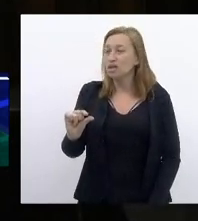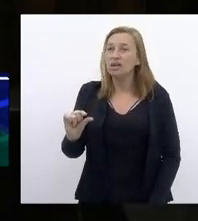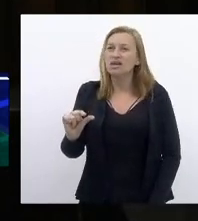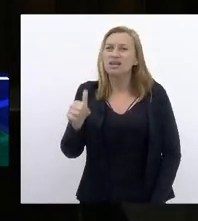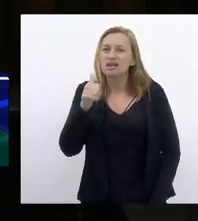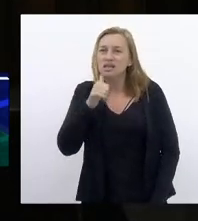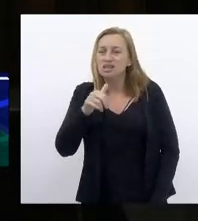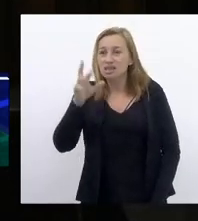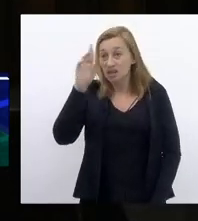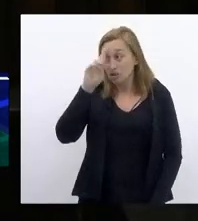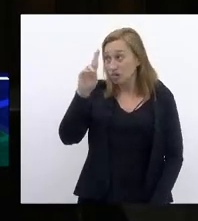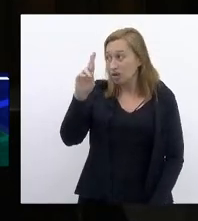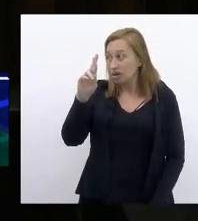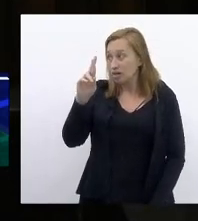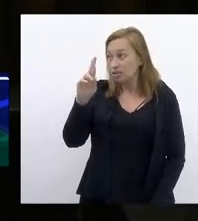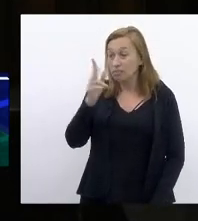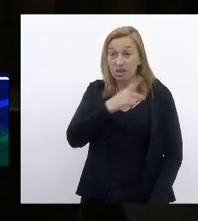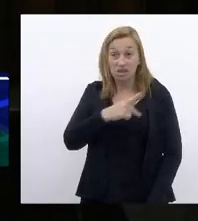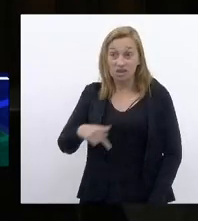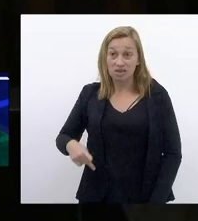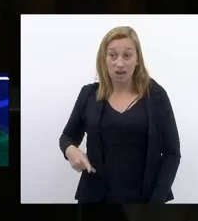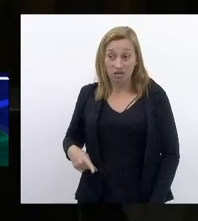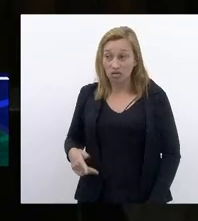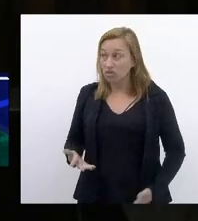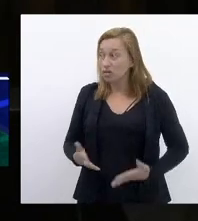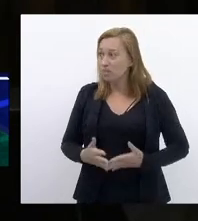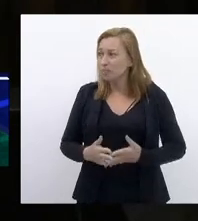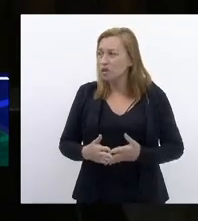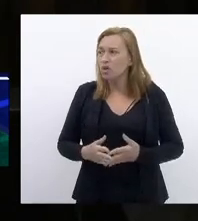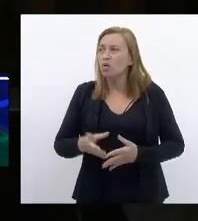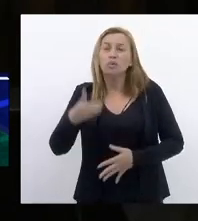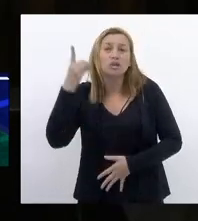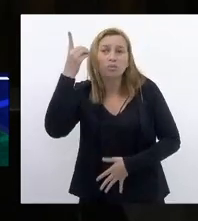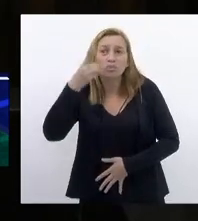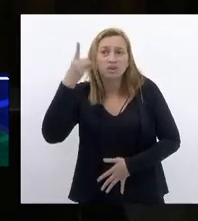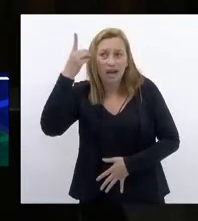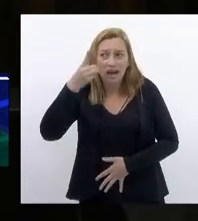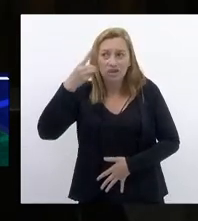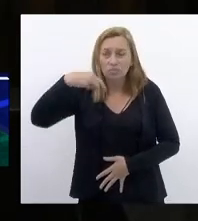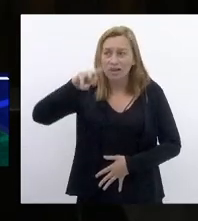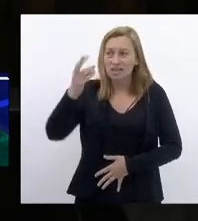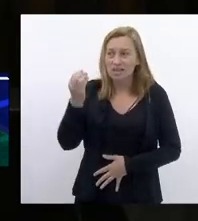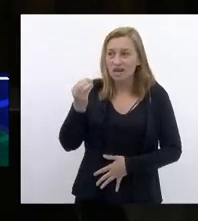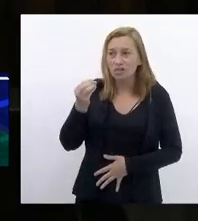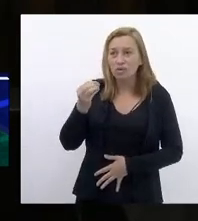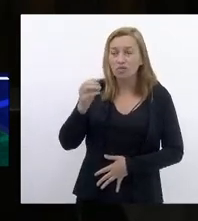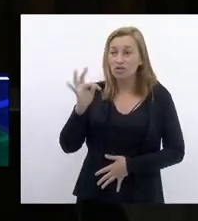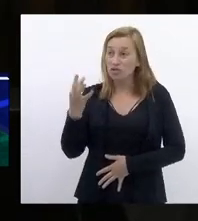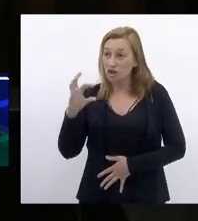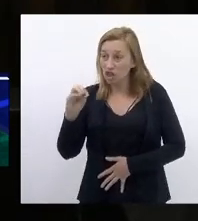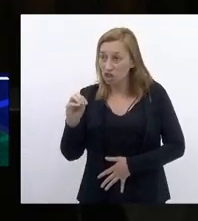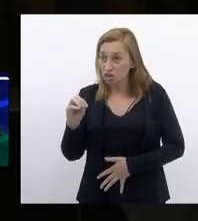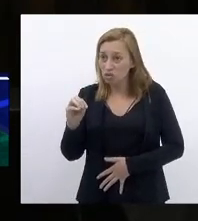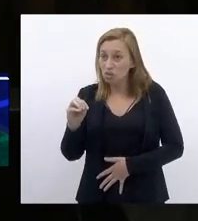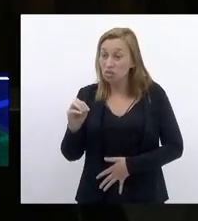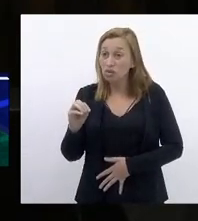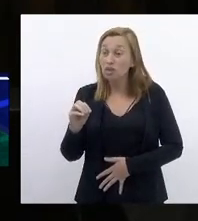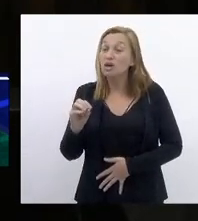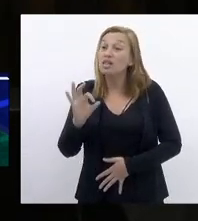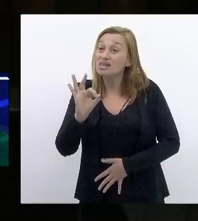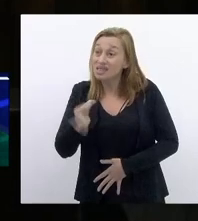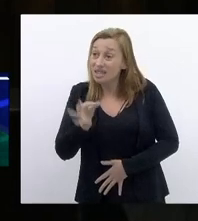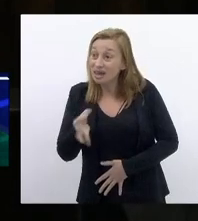Souza, responda a pergunta. O deputado Marcelo Freixo, de fato, lucrou milhões de